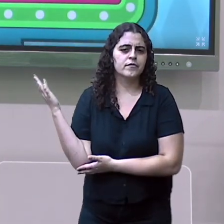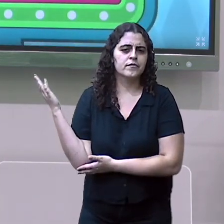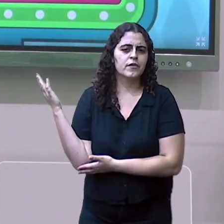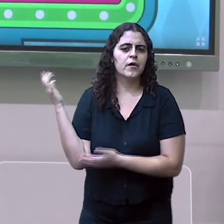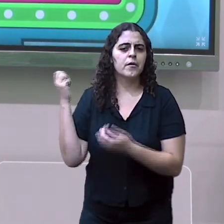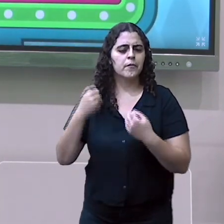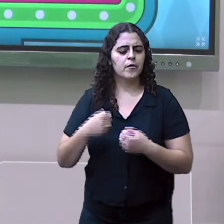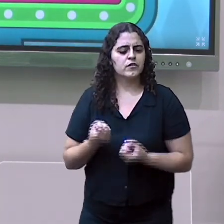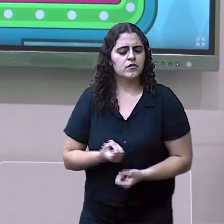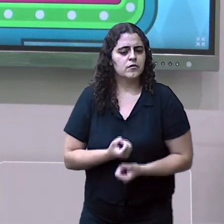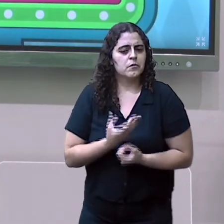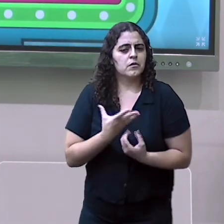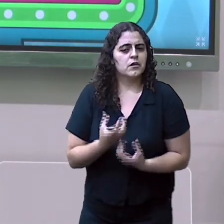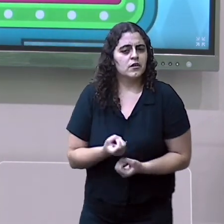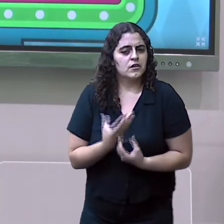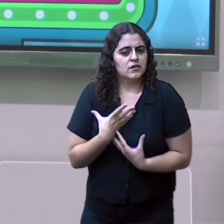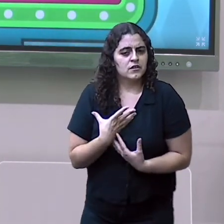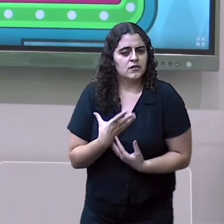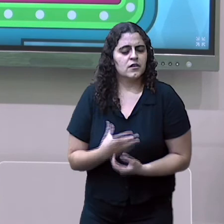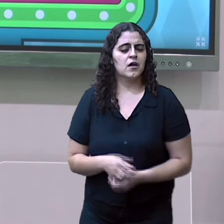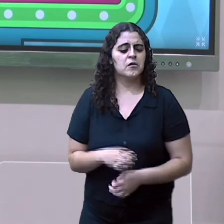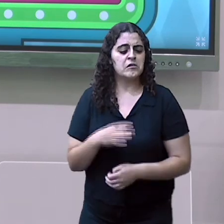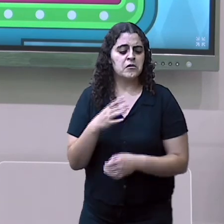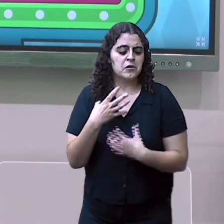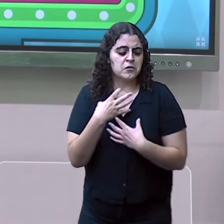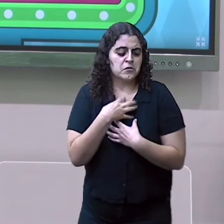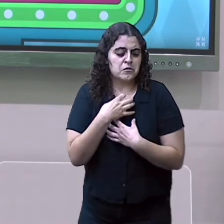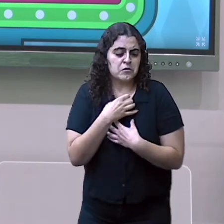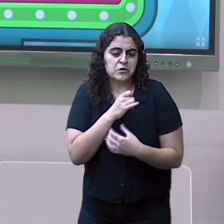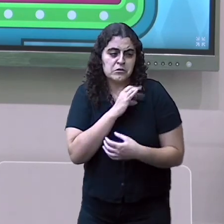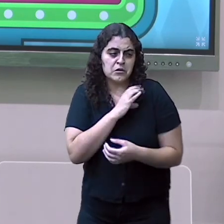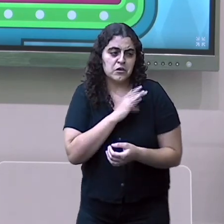Eu posso expressar o meu medo e a pessoa irá me ajudar.